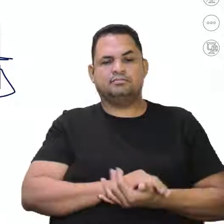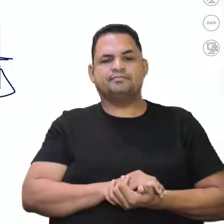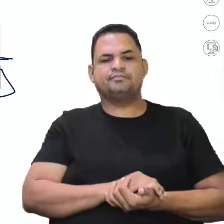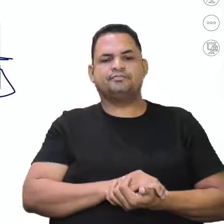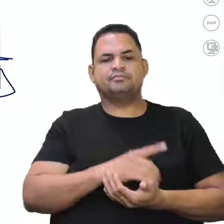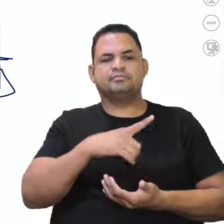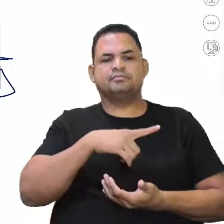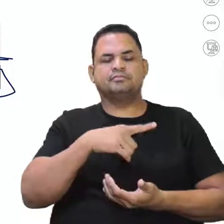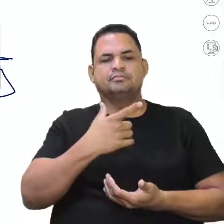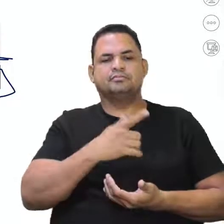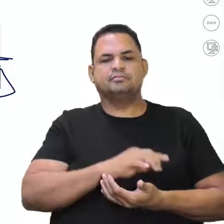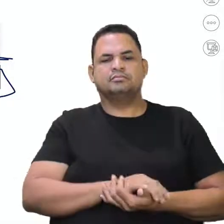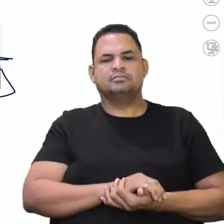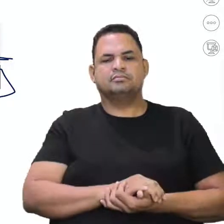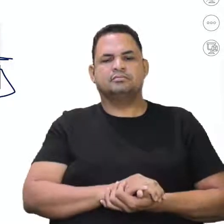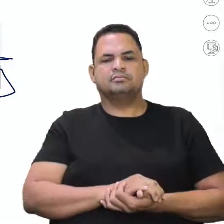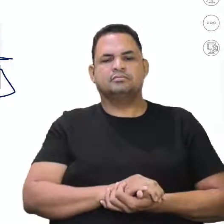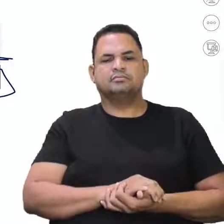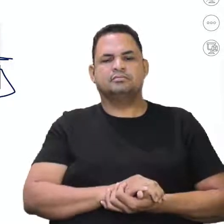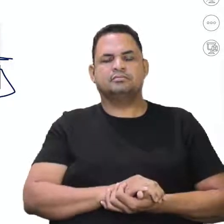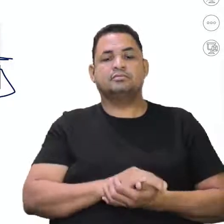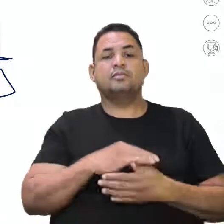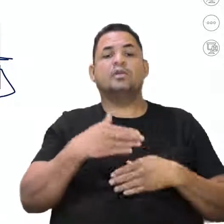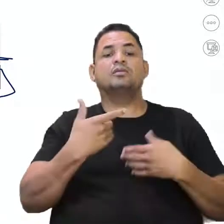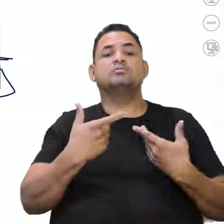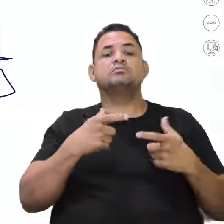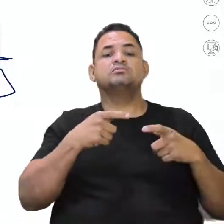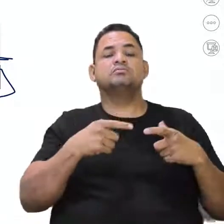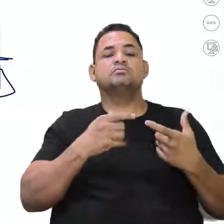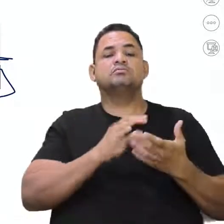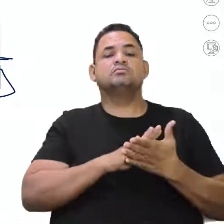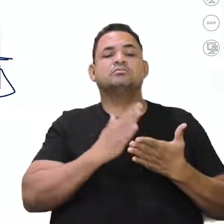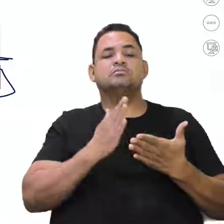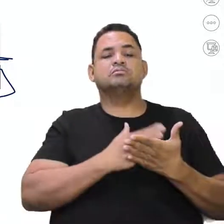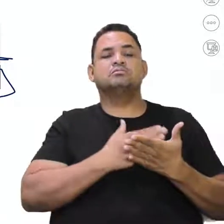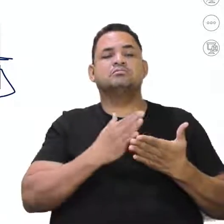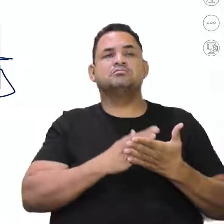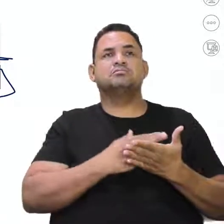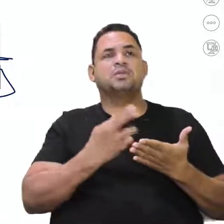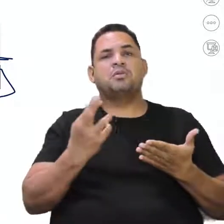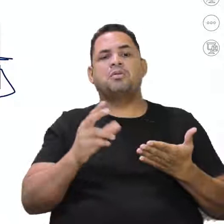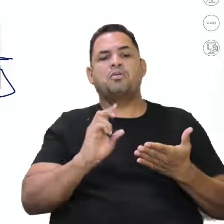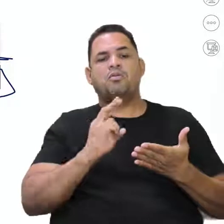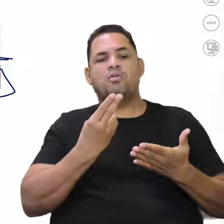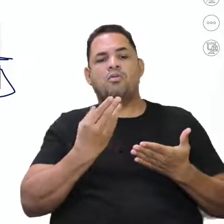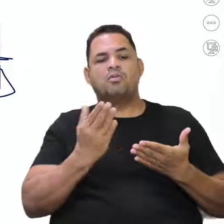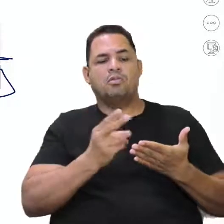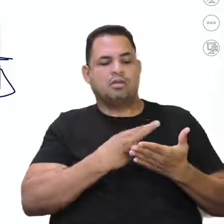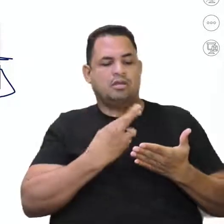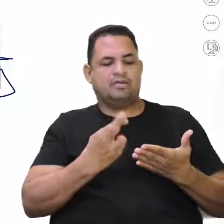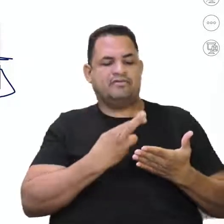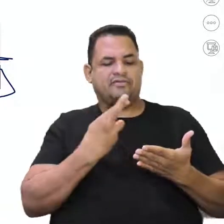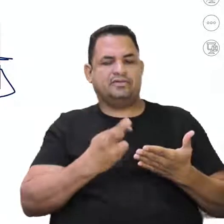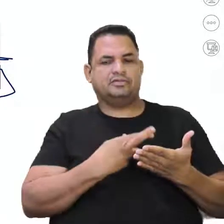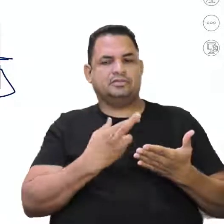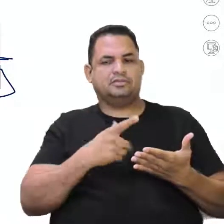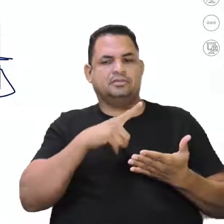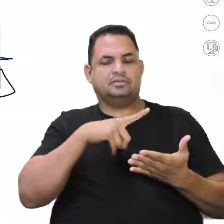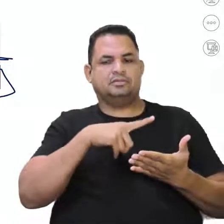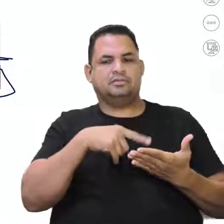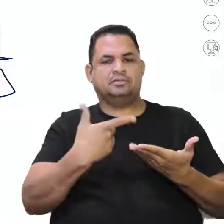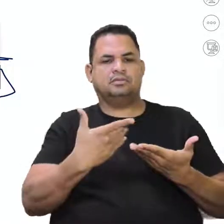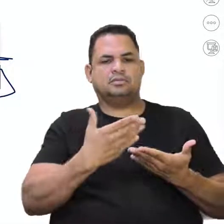texto comes from a. Da onde eu vou saber se é um livro ou se é uma revista? Gente, bem aqui eu vejo,